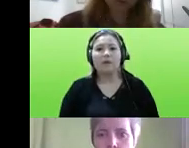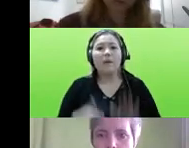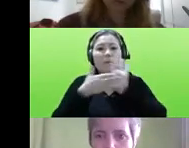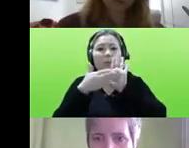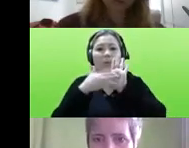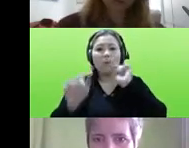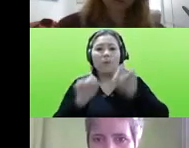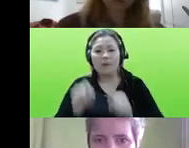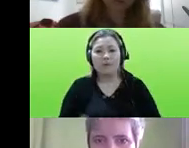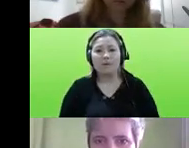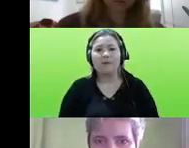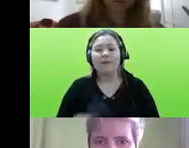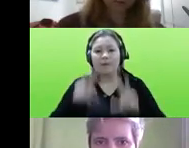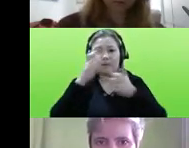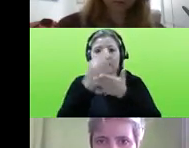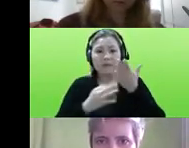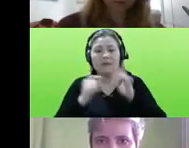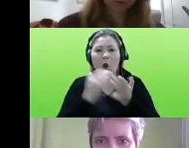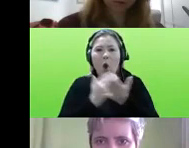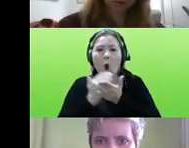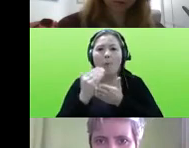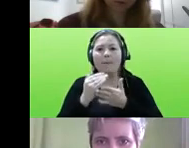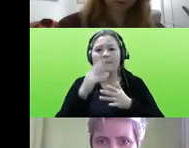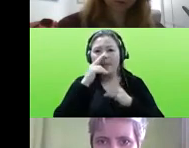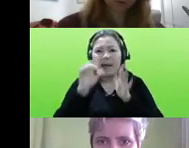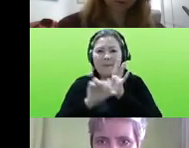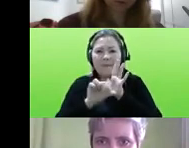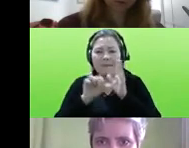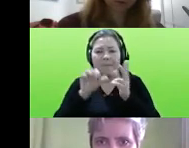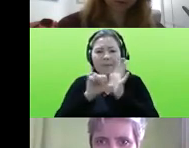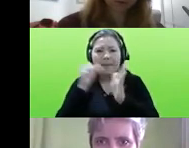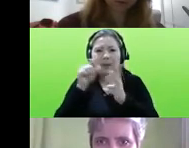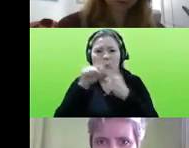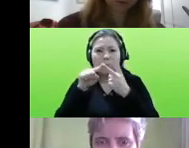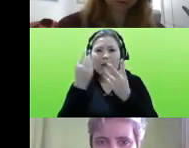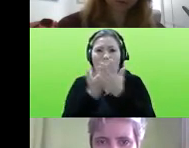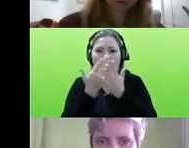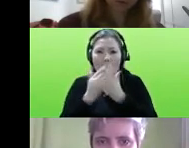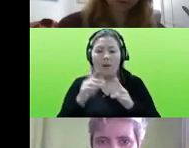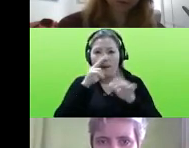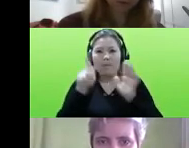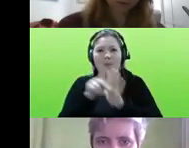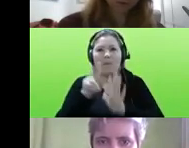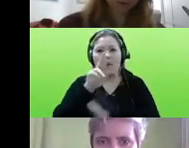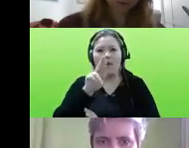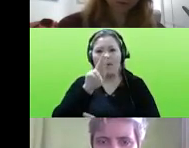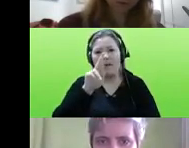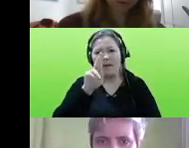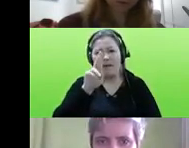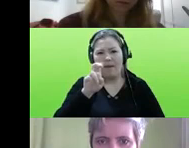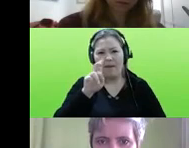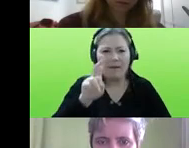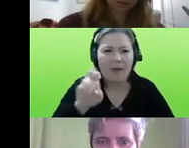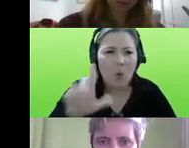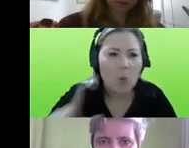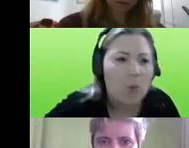termos de texto seria começar as primeiras duas aulas com a temática do Hegel, foi até uma sugestão